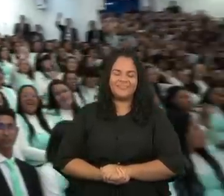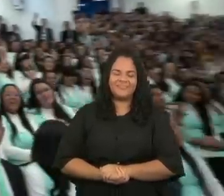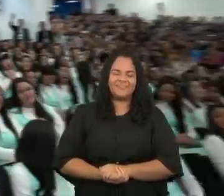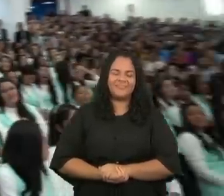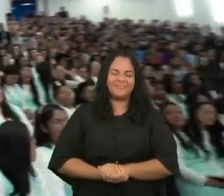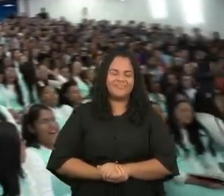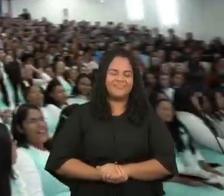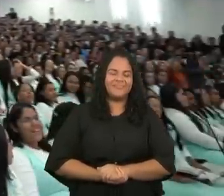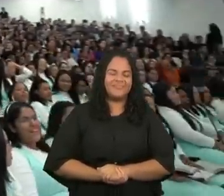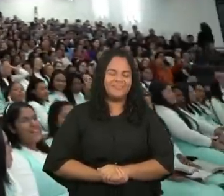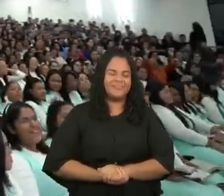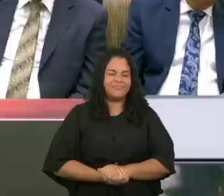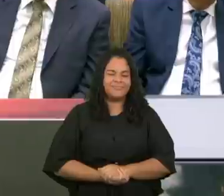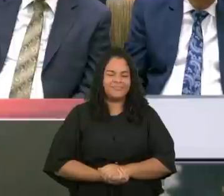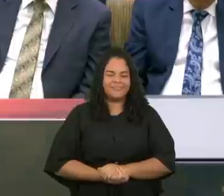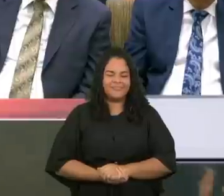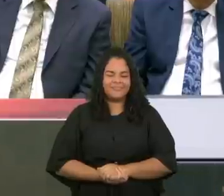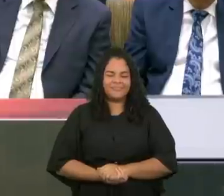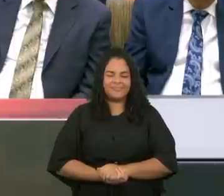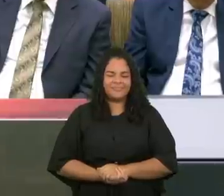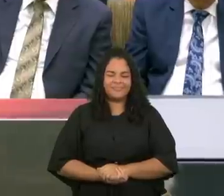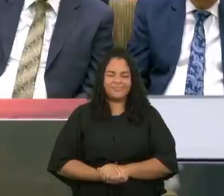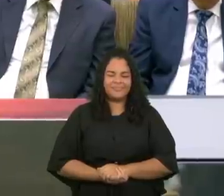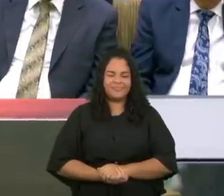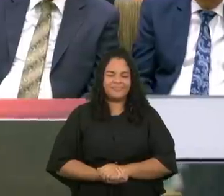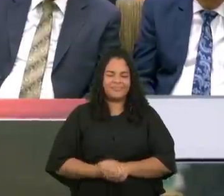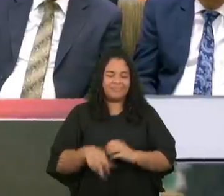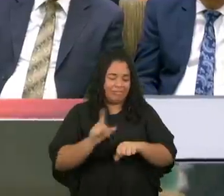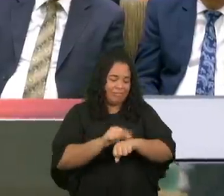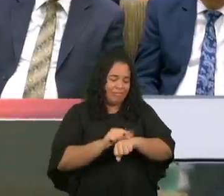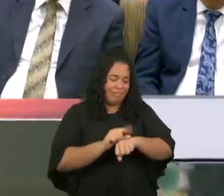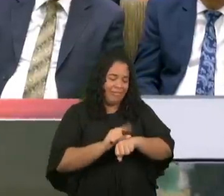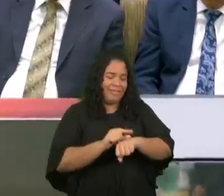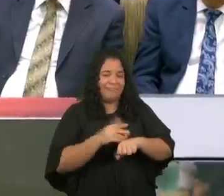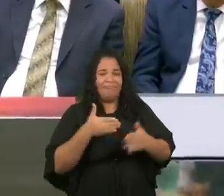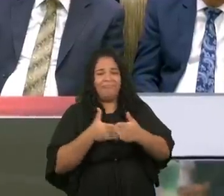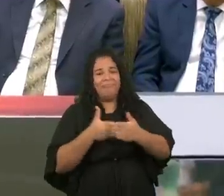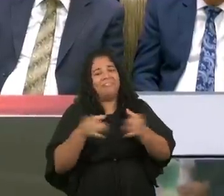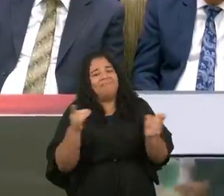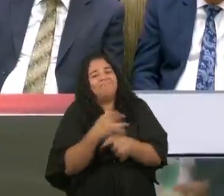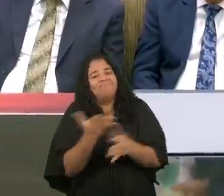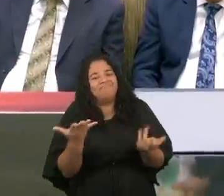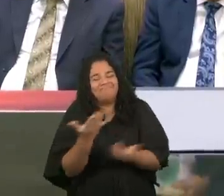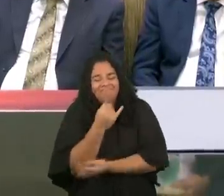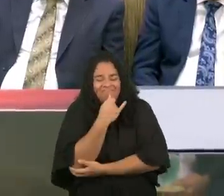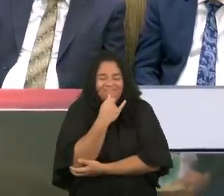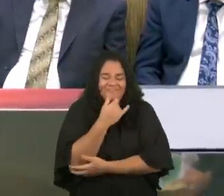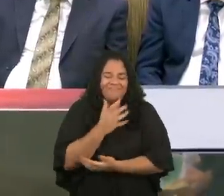Acabou. Eu tenho mais, mas a hora não vai dar.